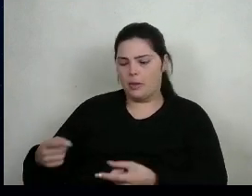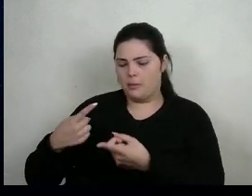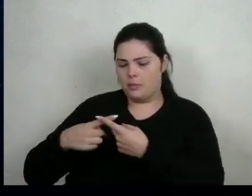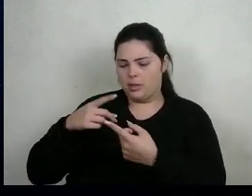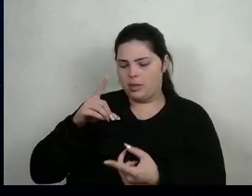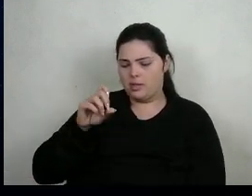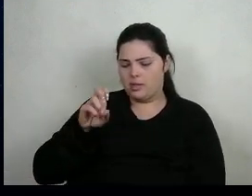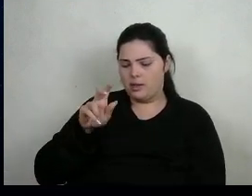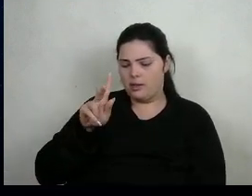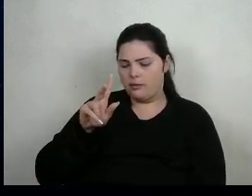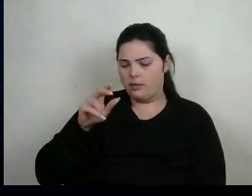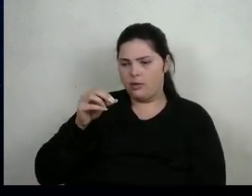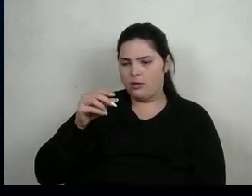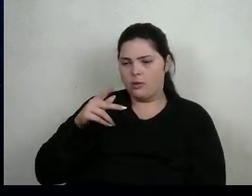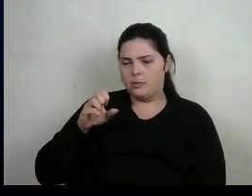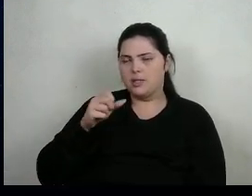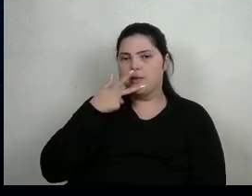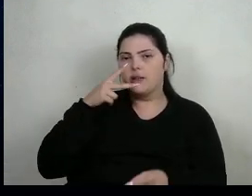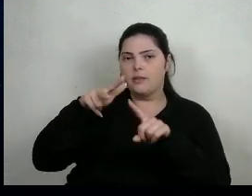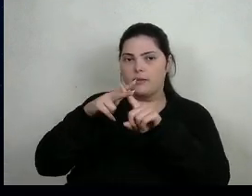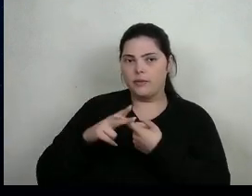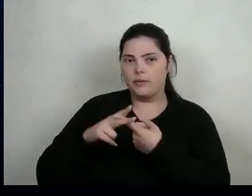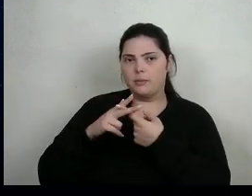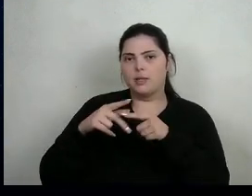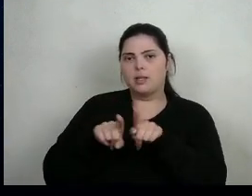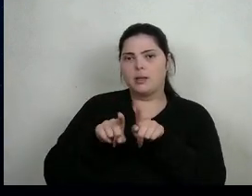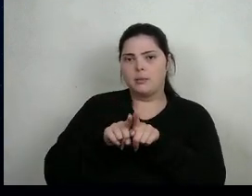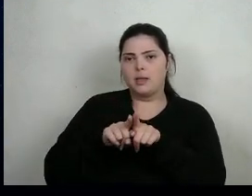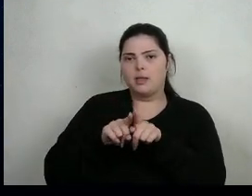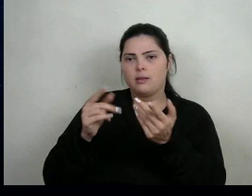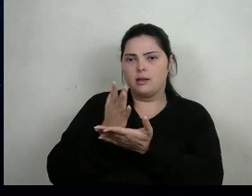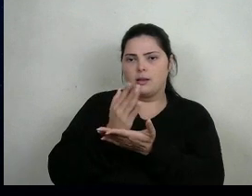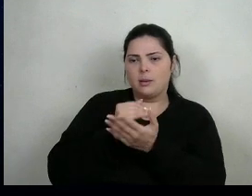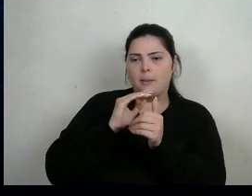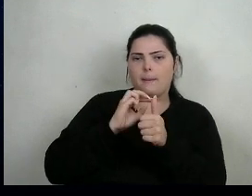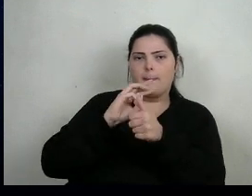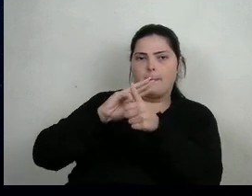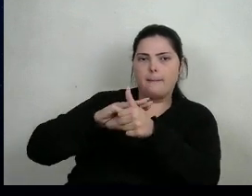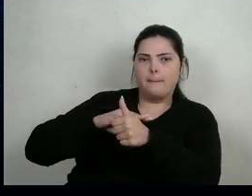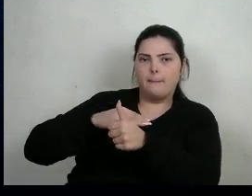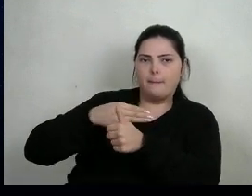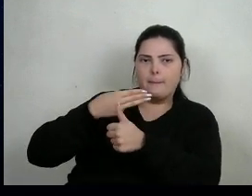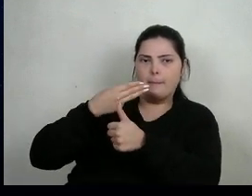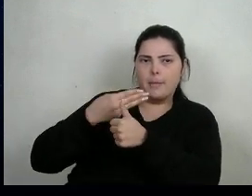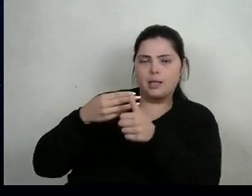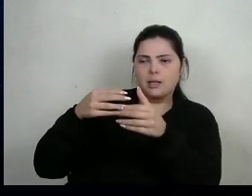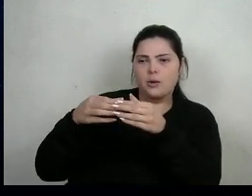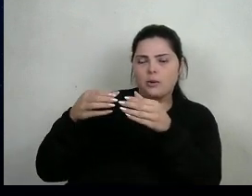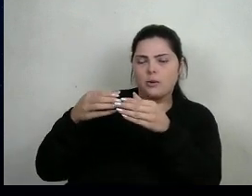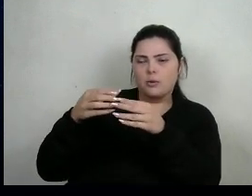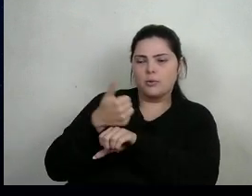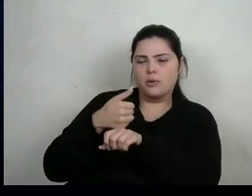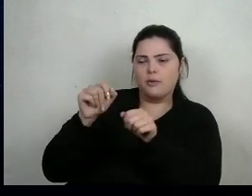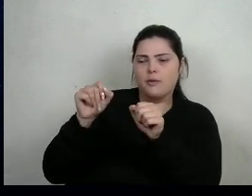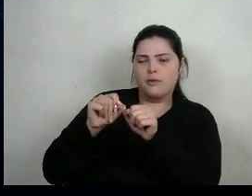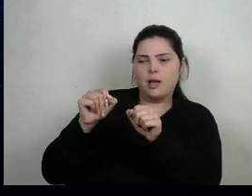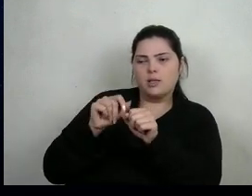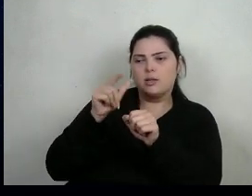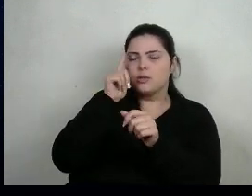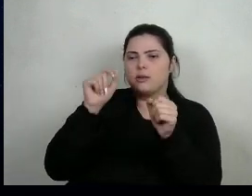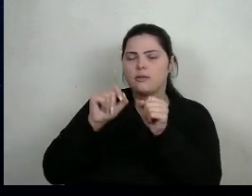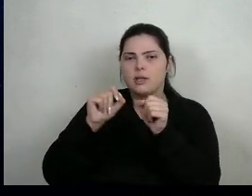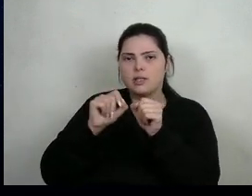de ferramenta e a gente fala questão de coleta de métrica do que os times estão e não estão fazendo sobre a questão de automação